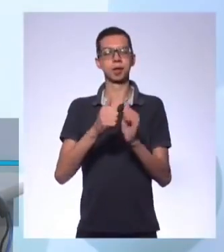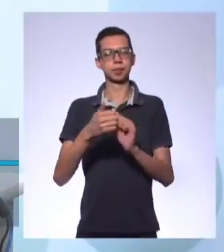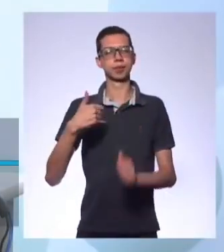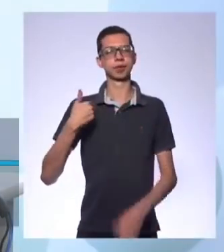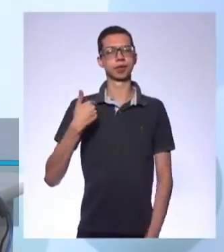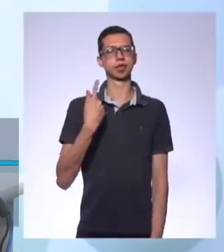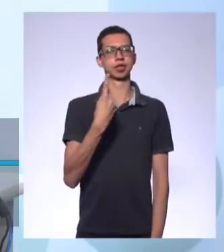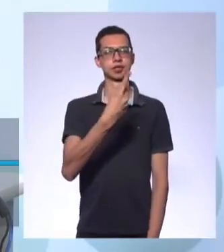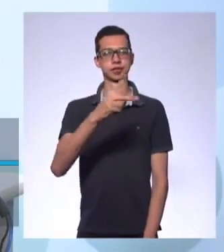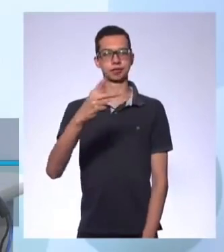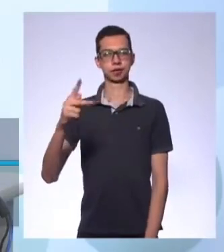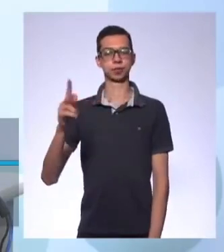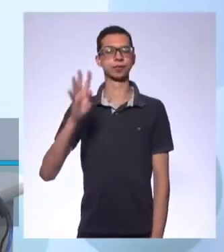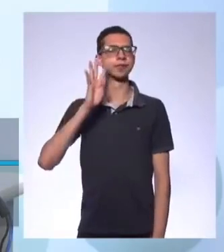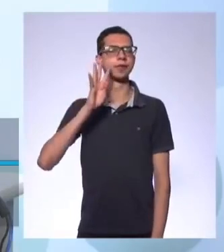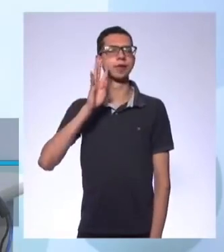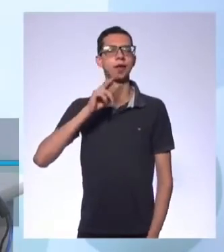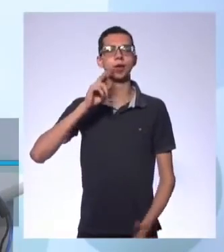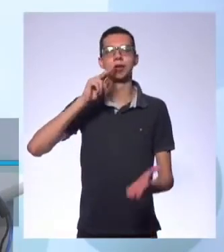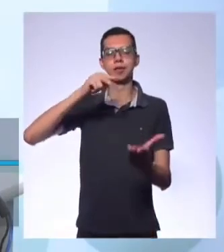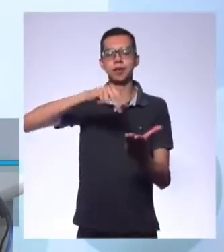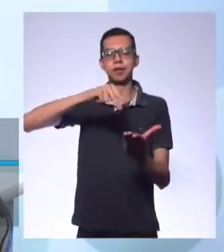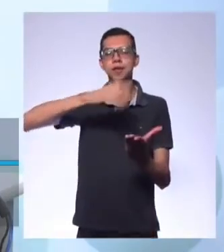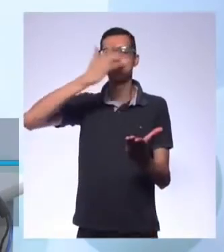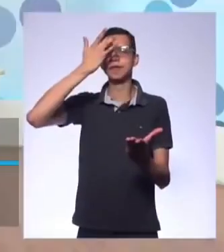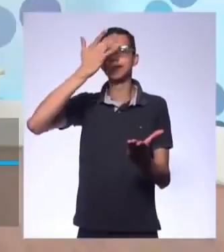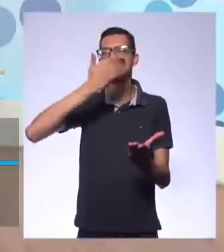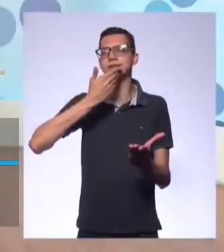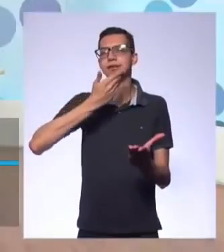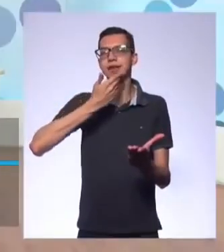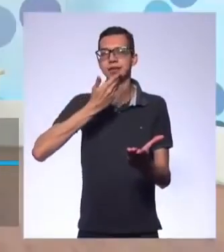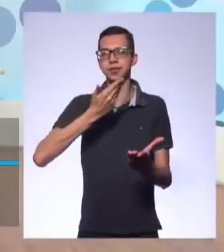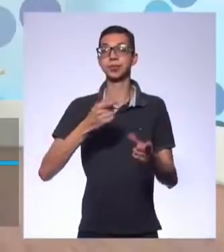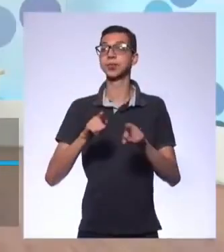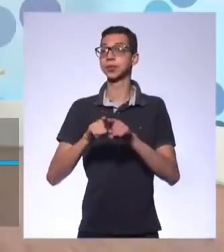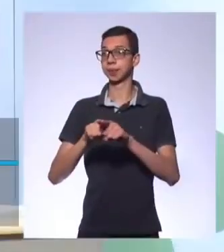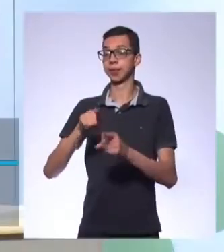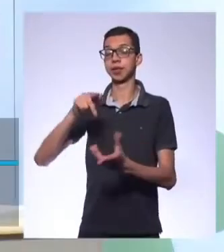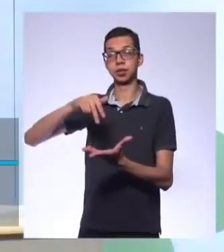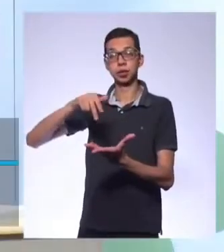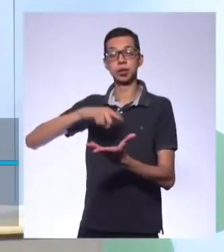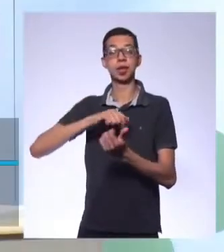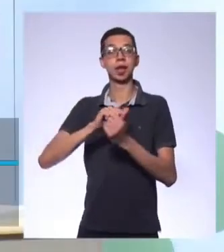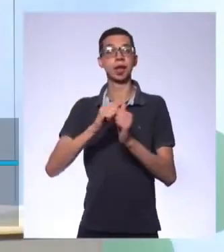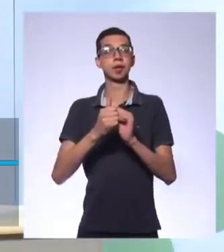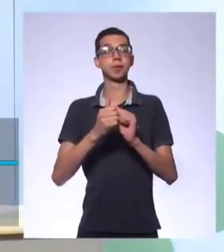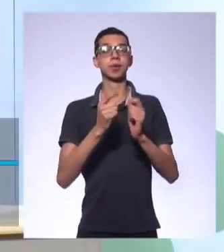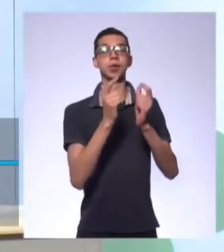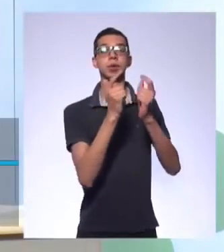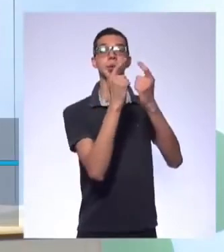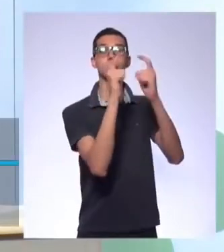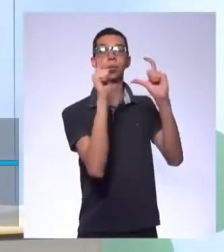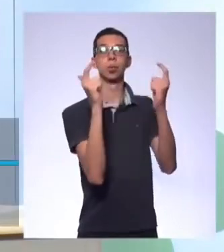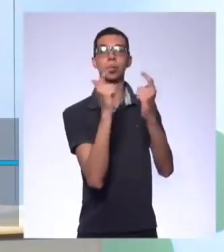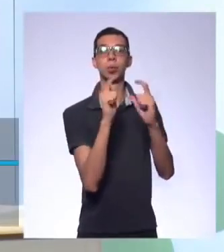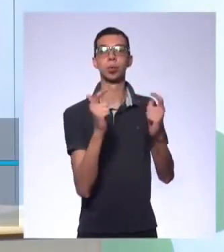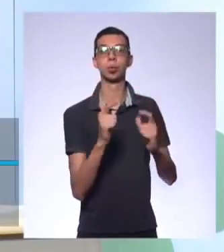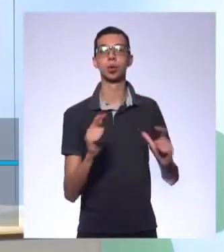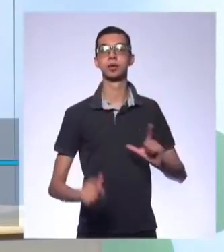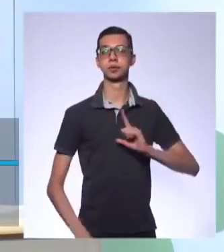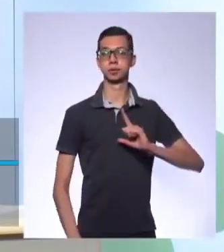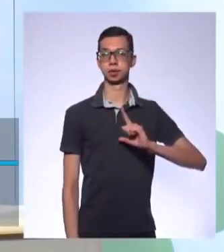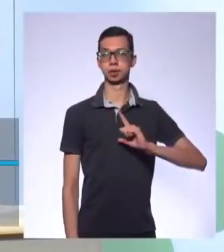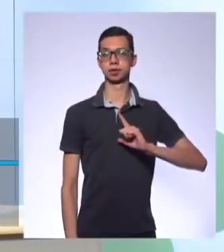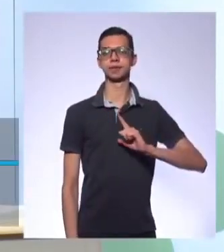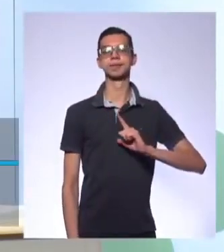vocês. Fica uma leitura fácil. Né? E na sala de leitura costuma ter também adaptações em quadrinhos. Também, que facilita bastante,